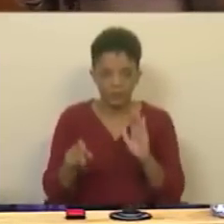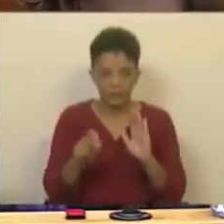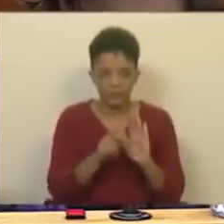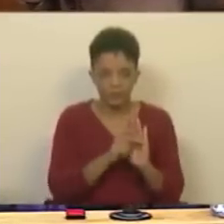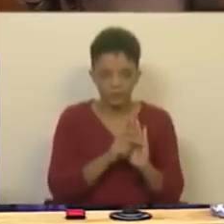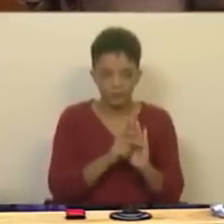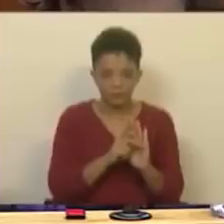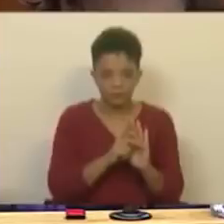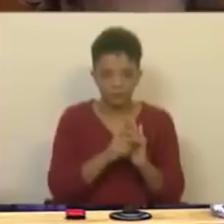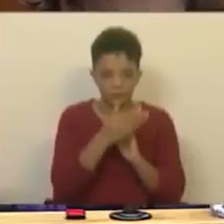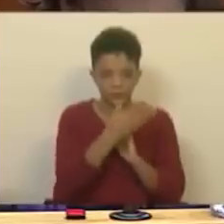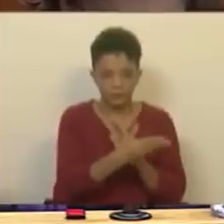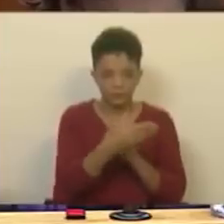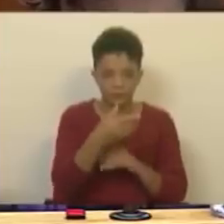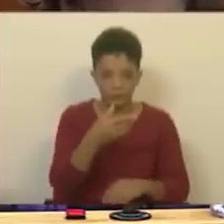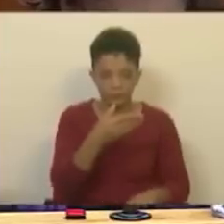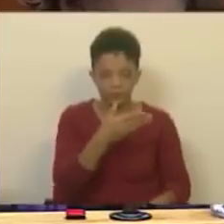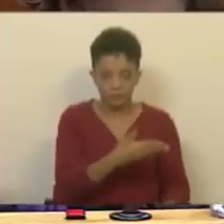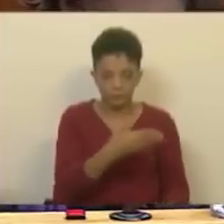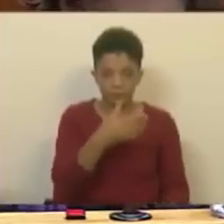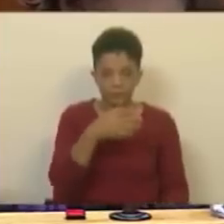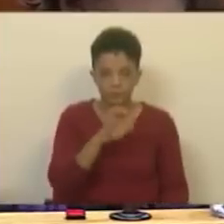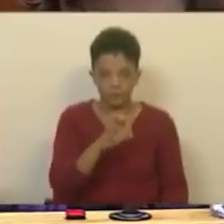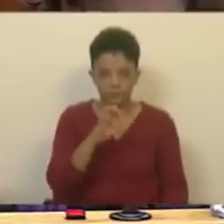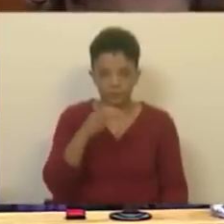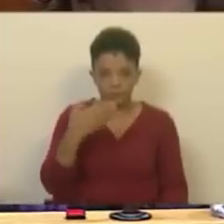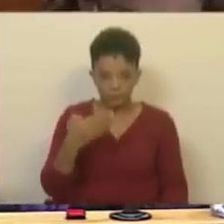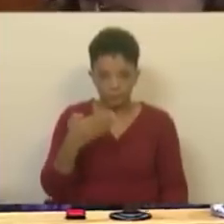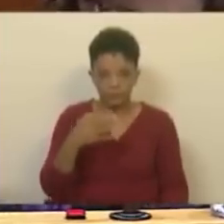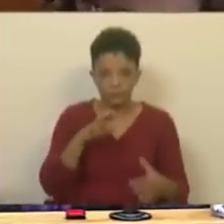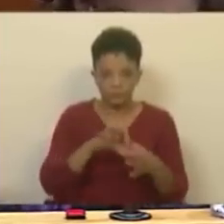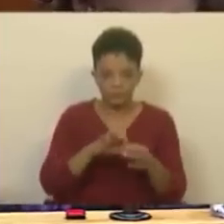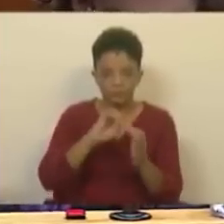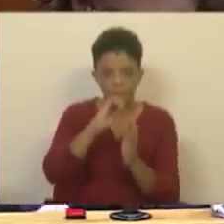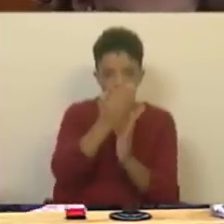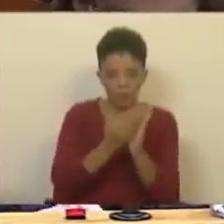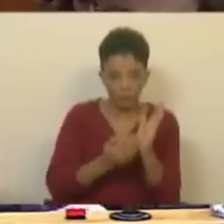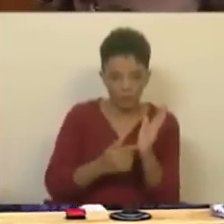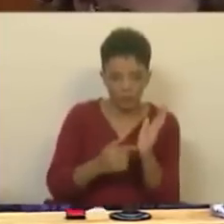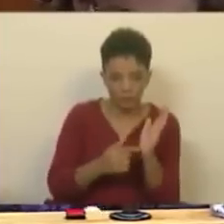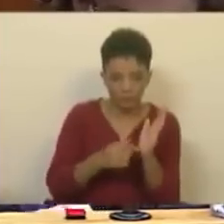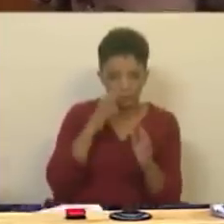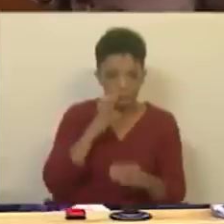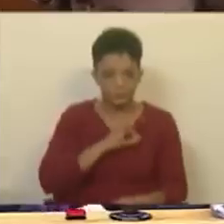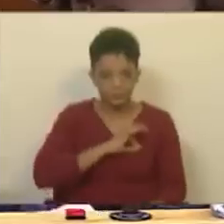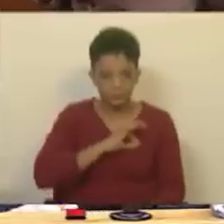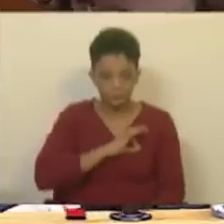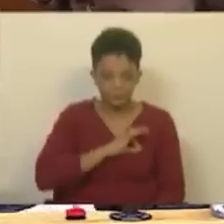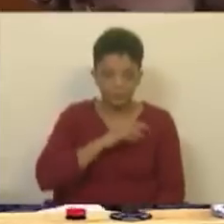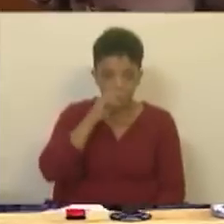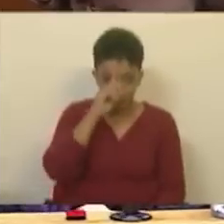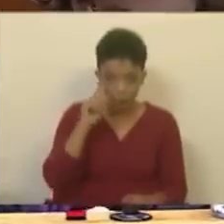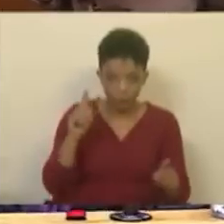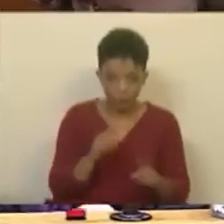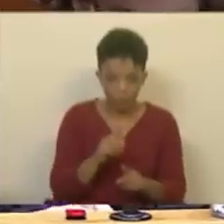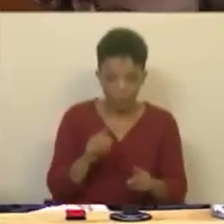artigo 1987 da Constituição o senhor